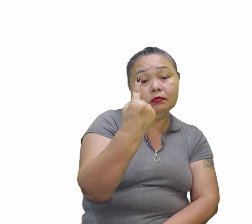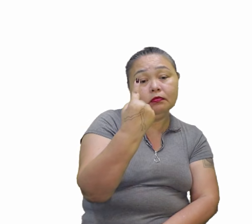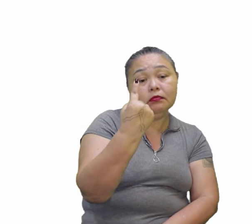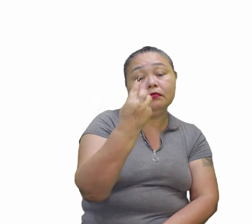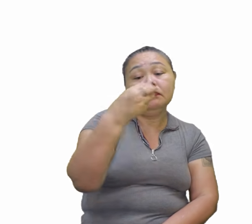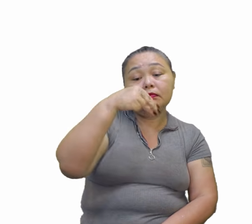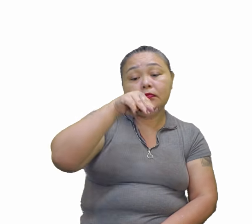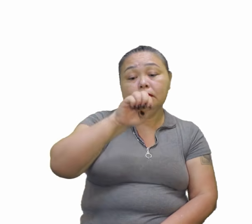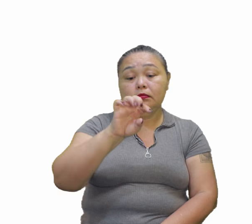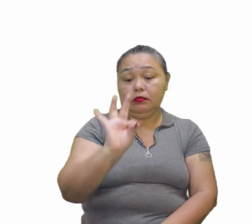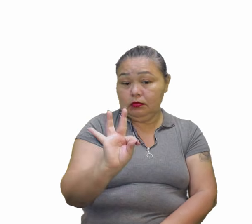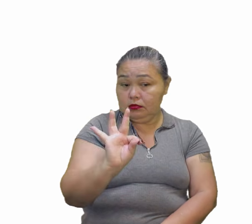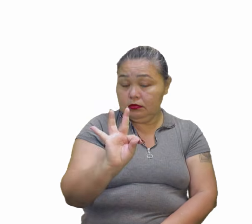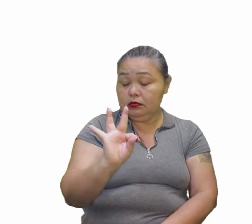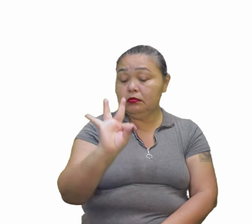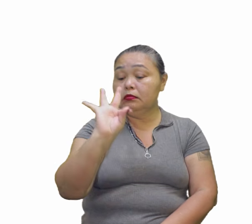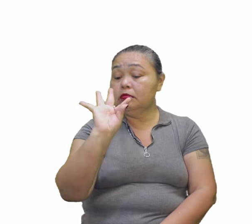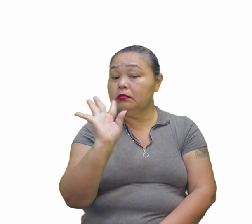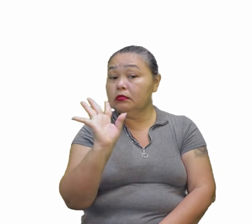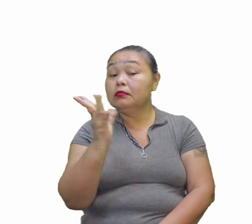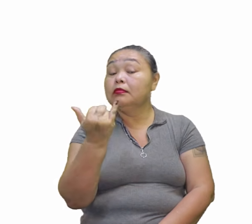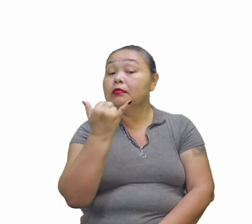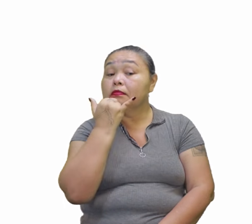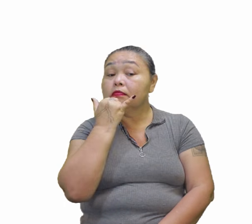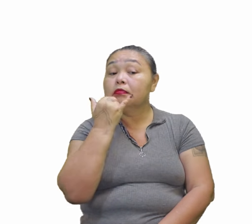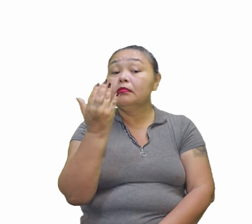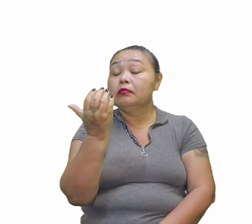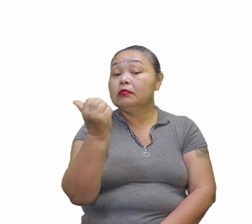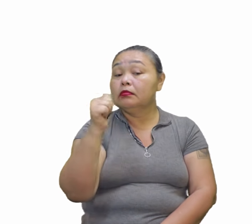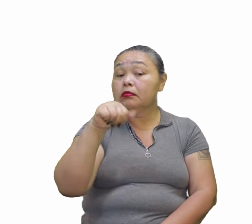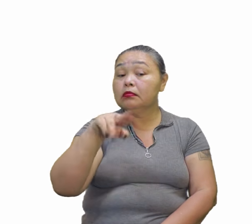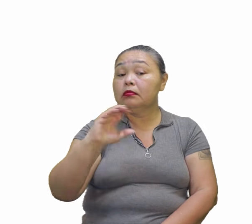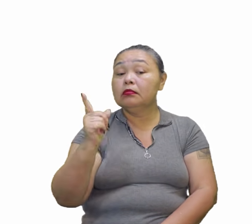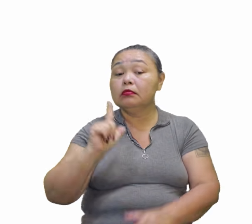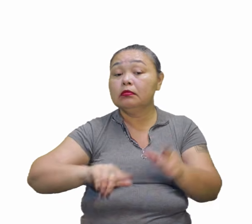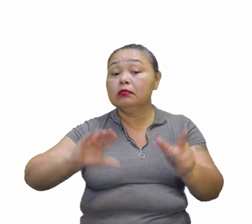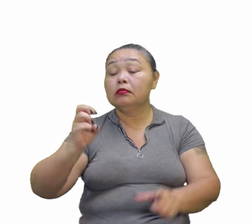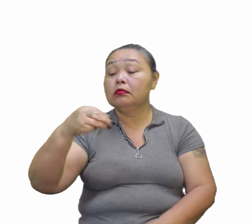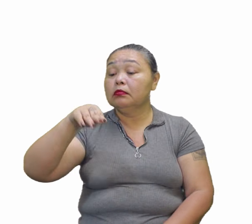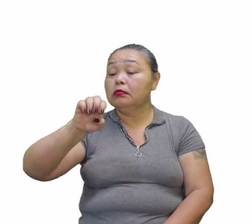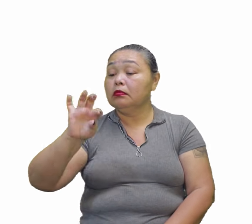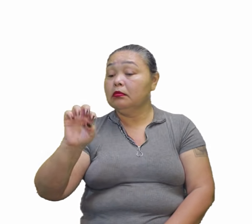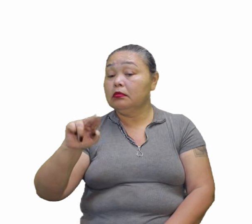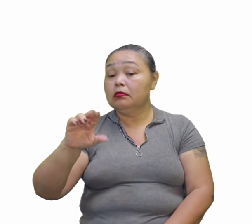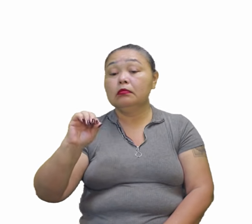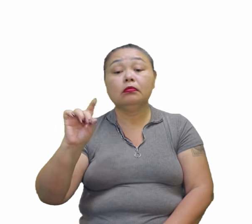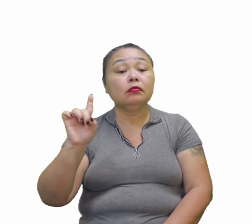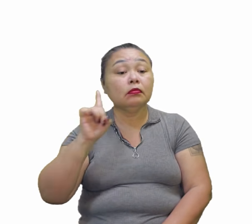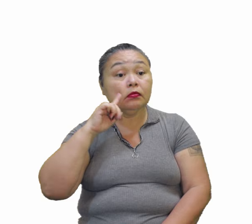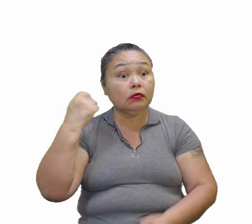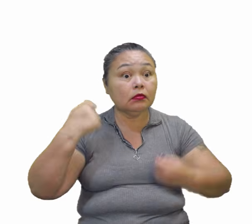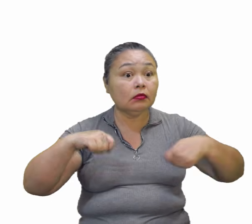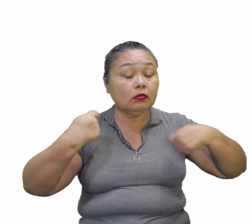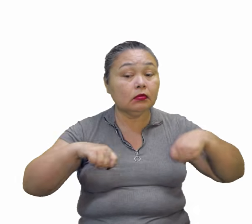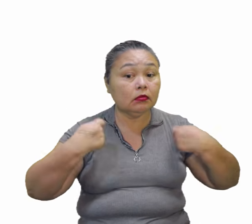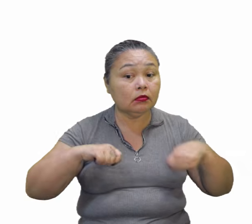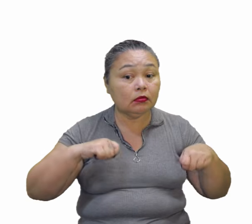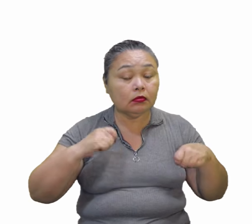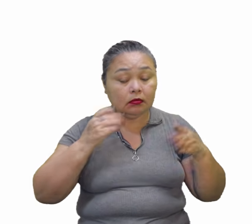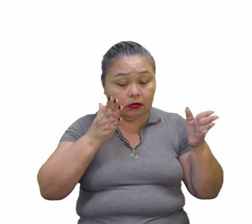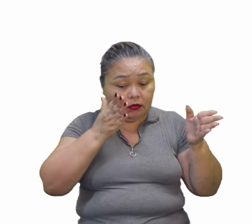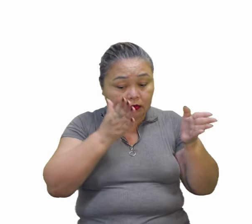um infixo, o prefixo, perdão, o infixo e o sufixo, o nome ficou metano. Preciso